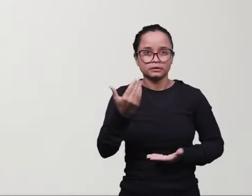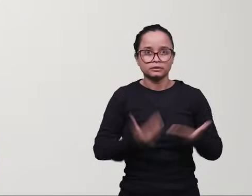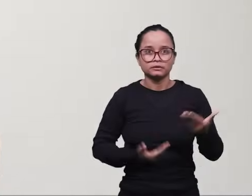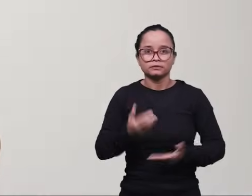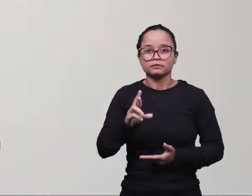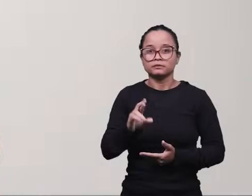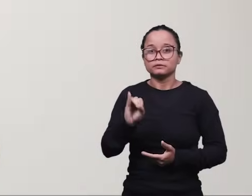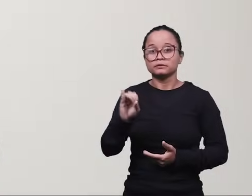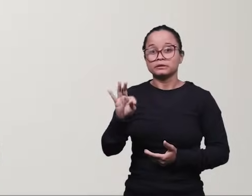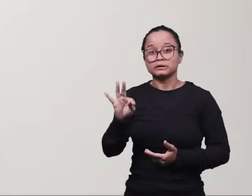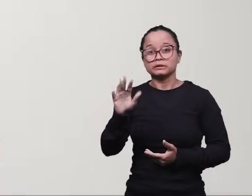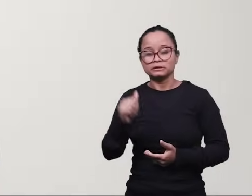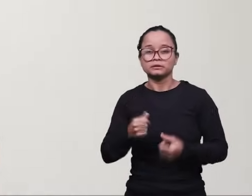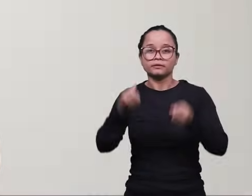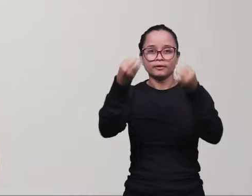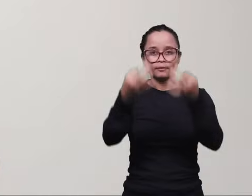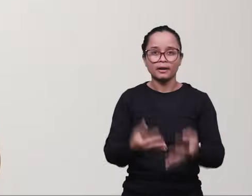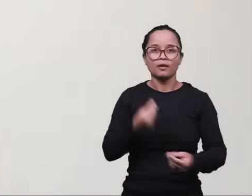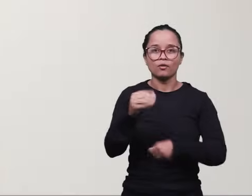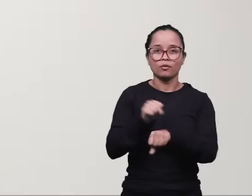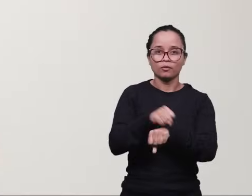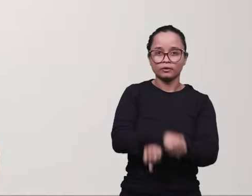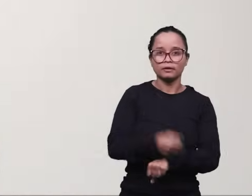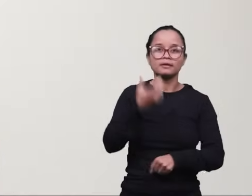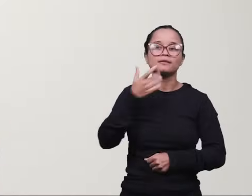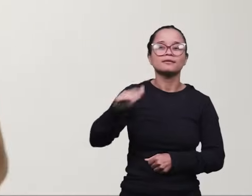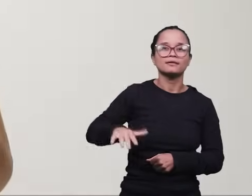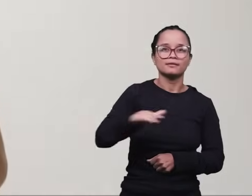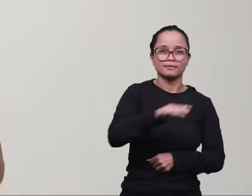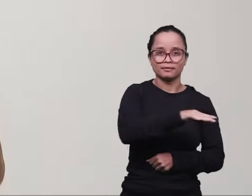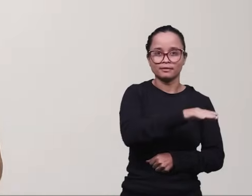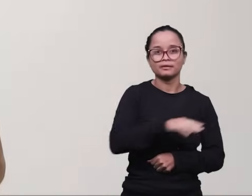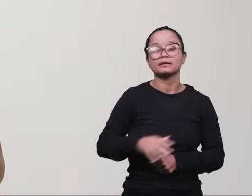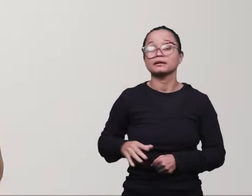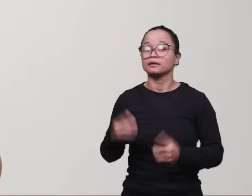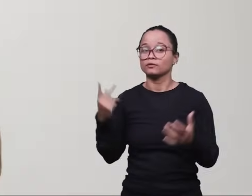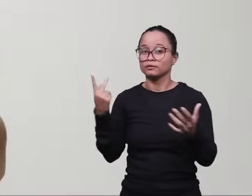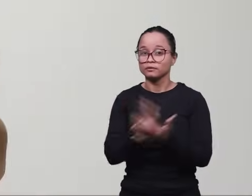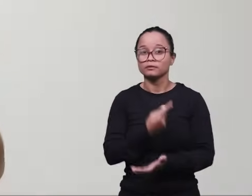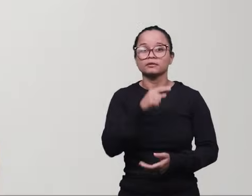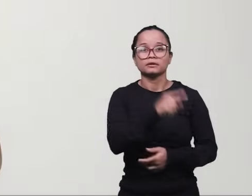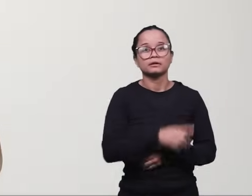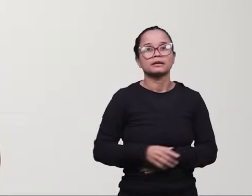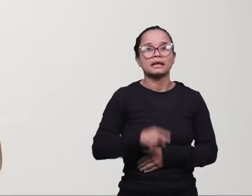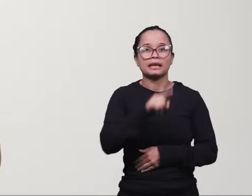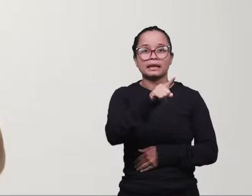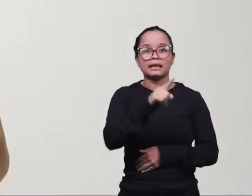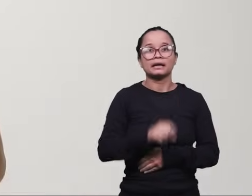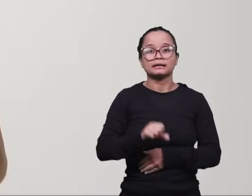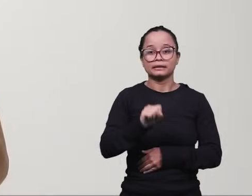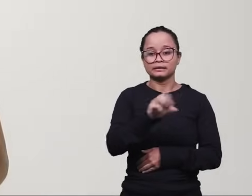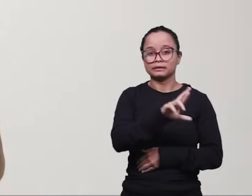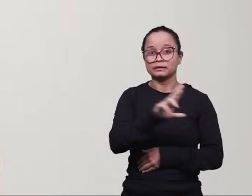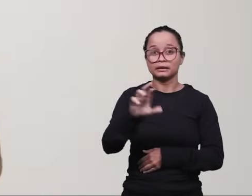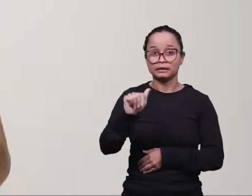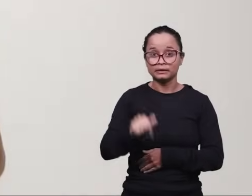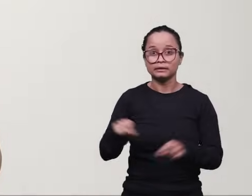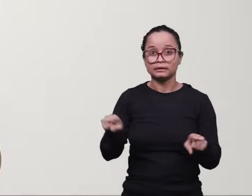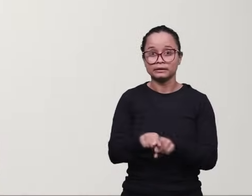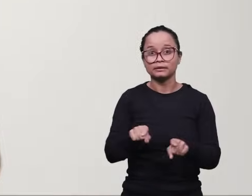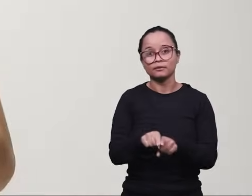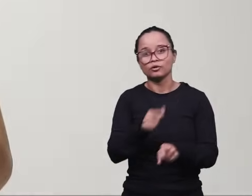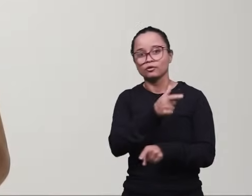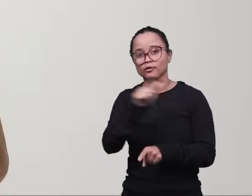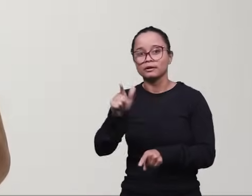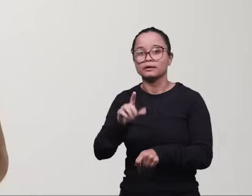Rita Camila, ela irá nos contar sobre o Seminário de Cias, que foi realizado em Tangará da Serra e também ali em